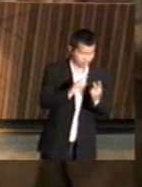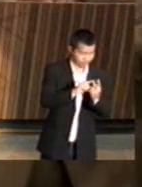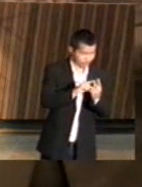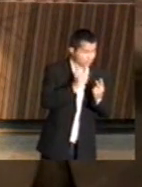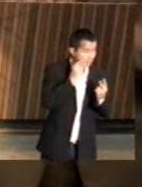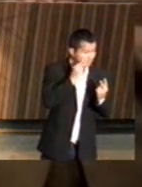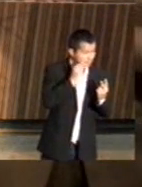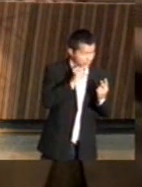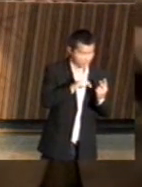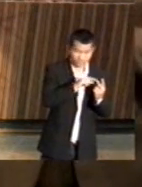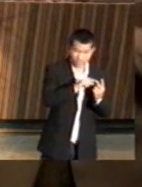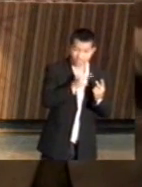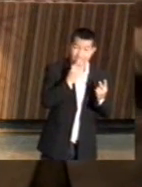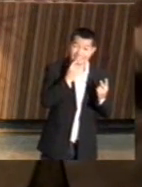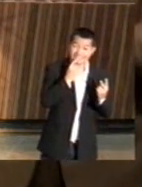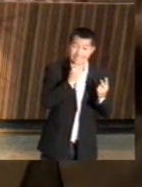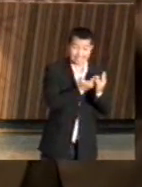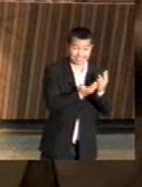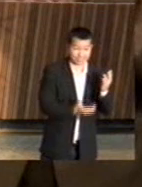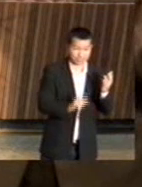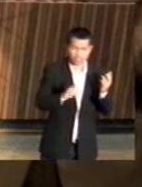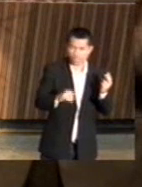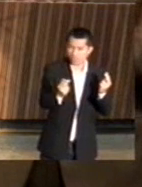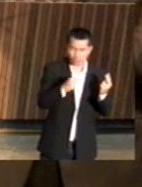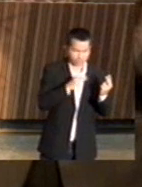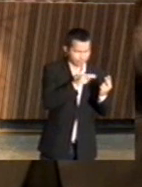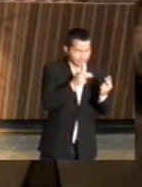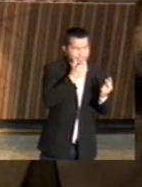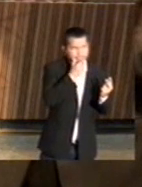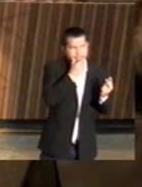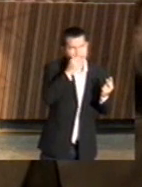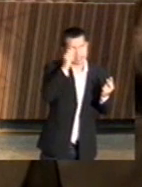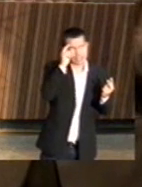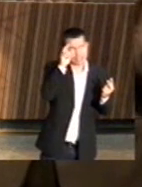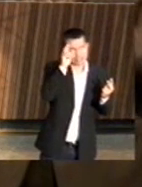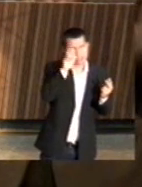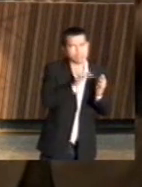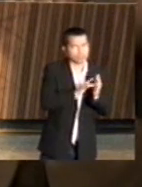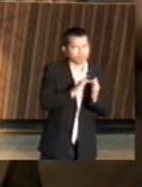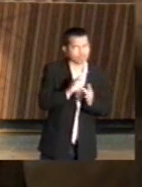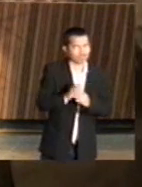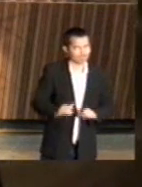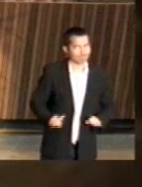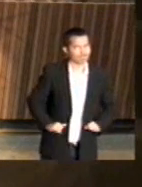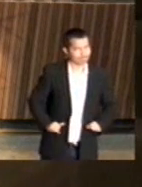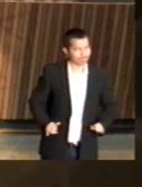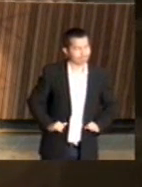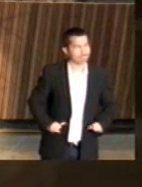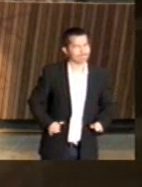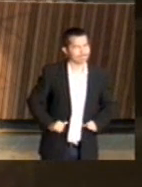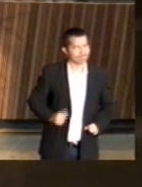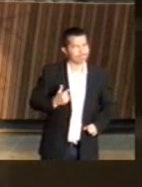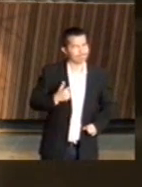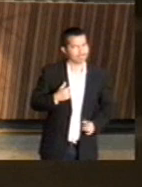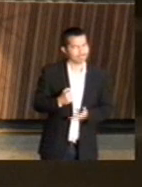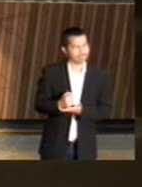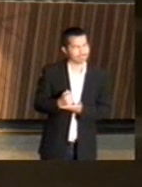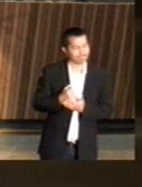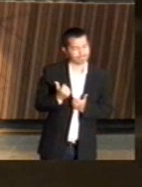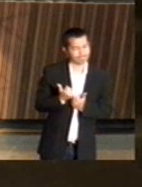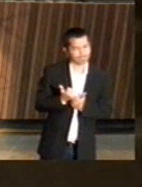ele, aquele homem que você perdoou está fazendo isso lá fora, traz de volta. Você não entendeu nada, né?